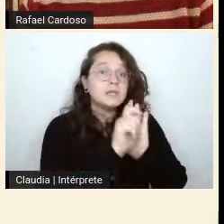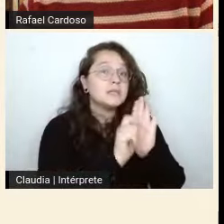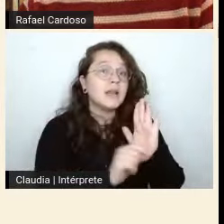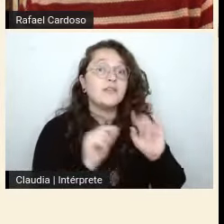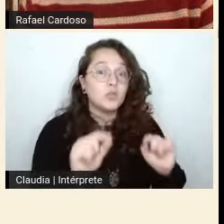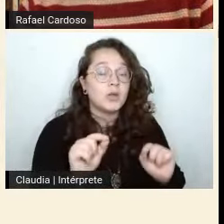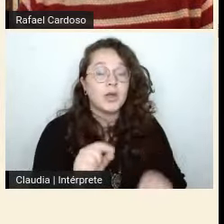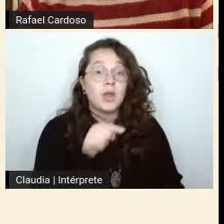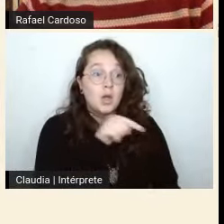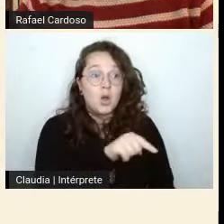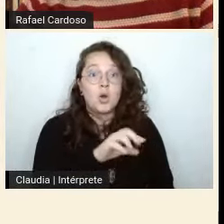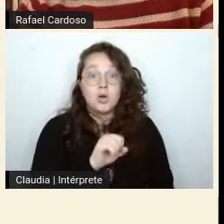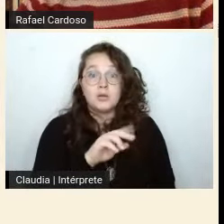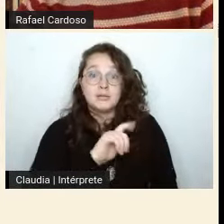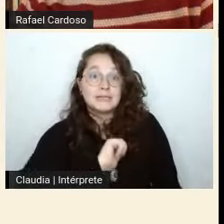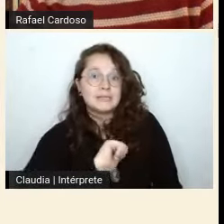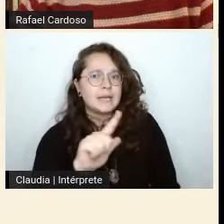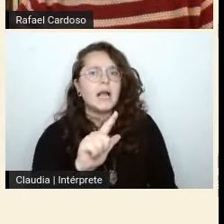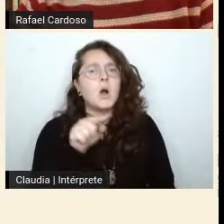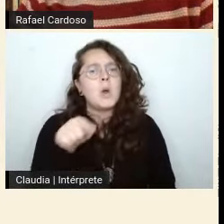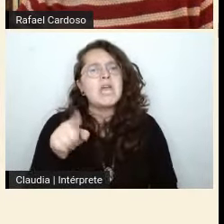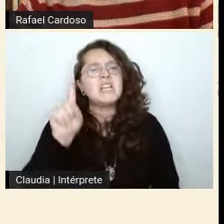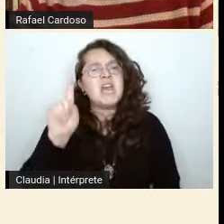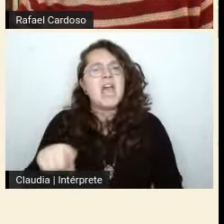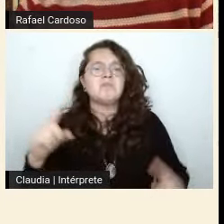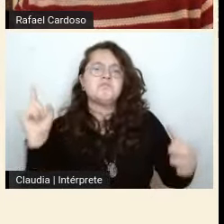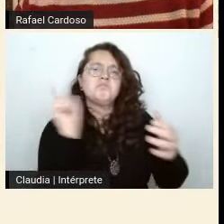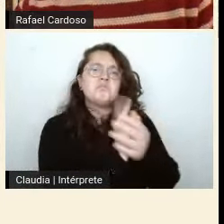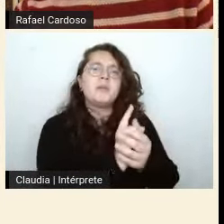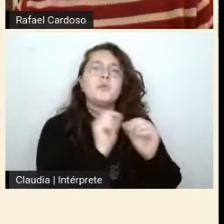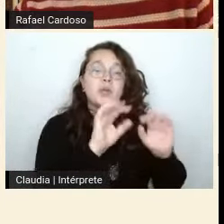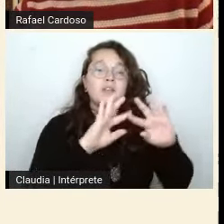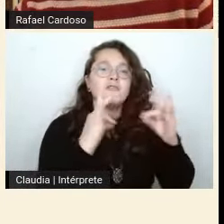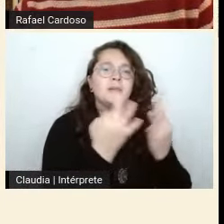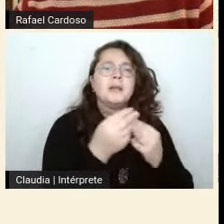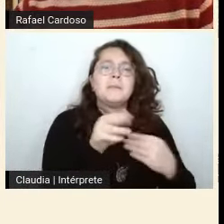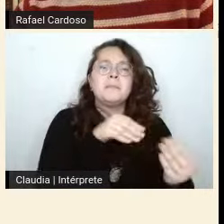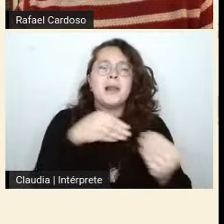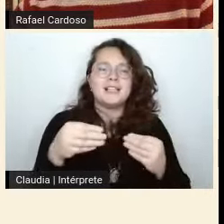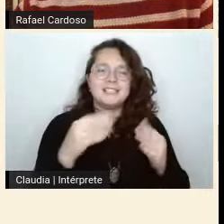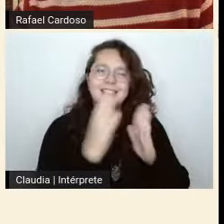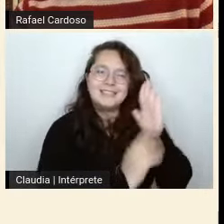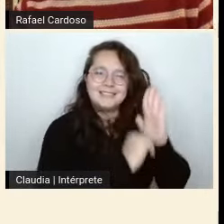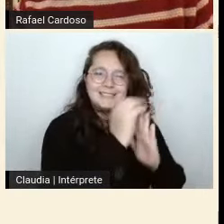aspas, família plástica brasileira, como uma aquisição a posteriori.